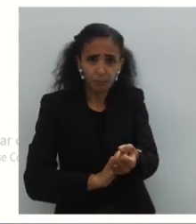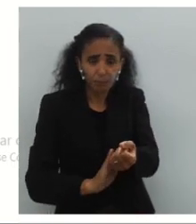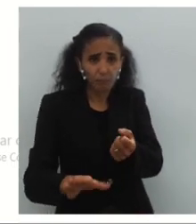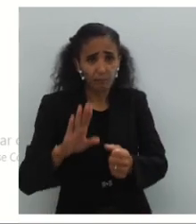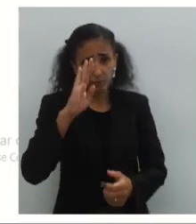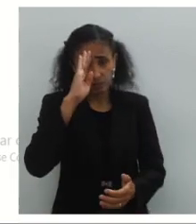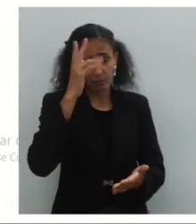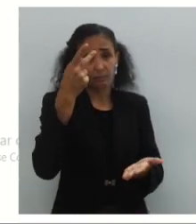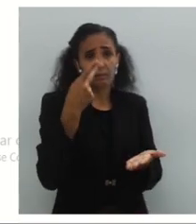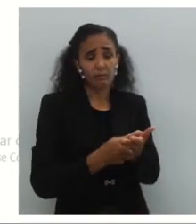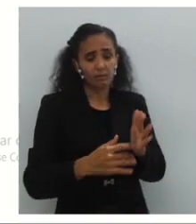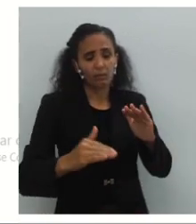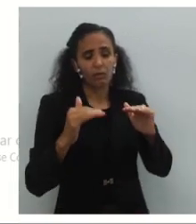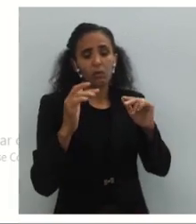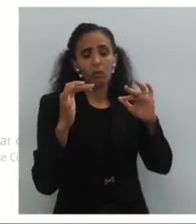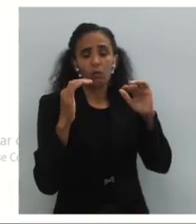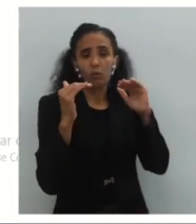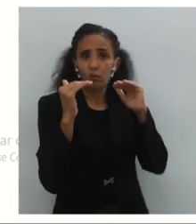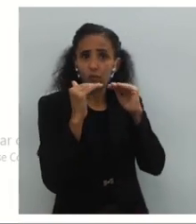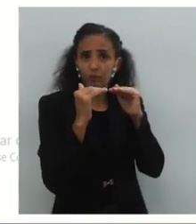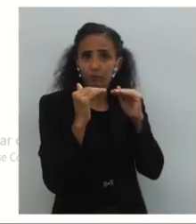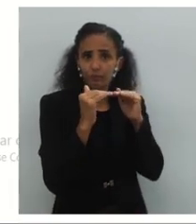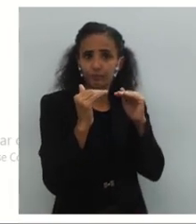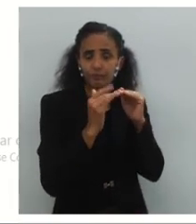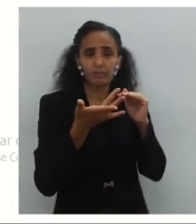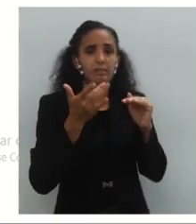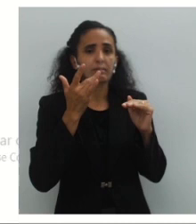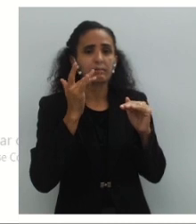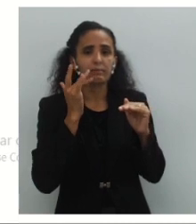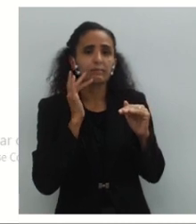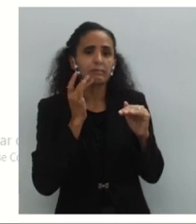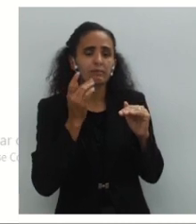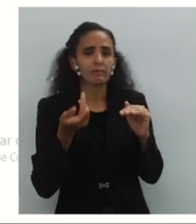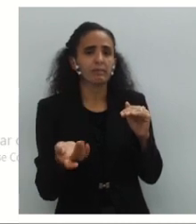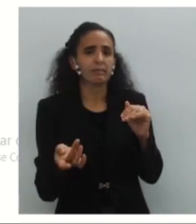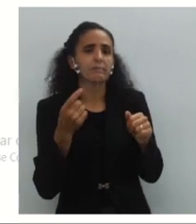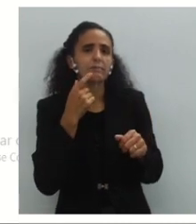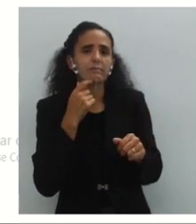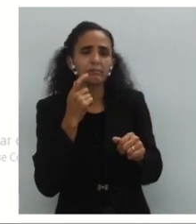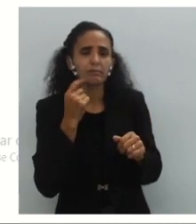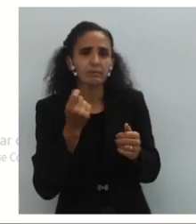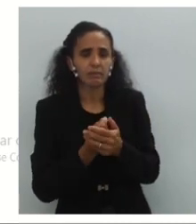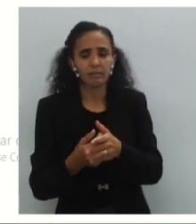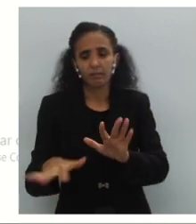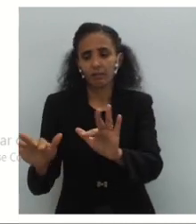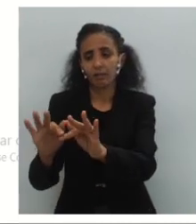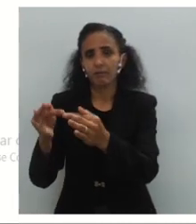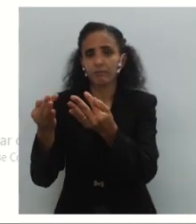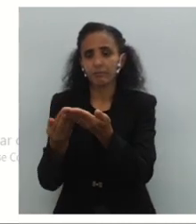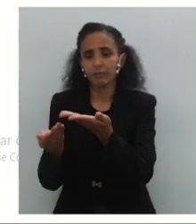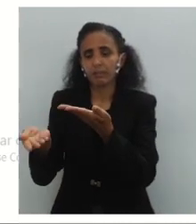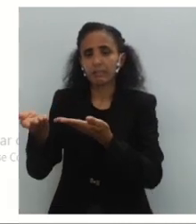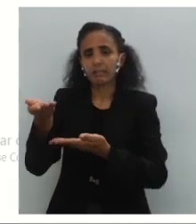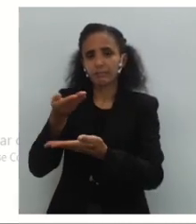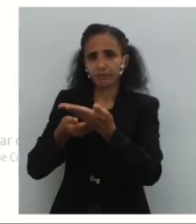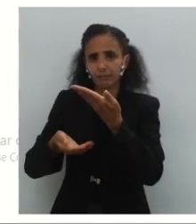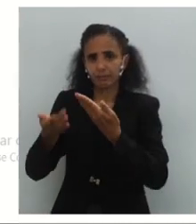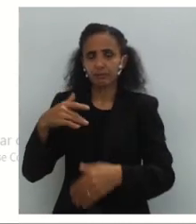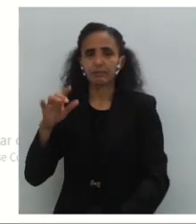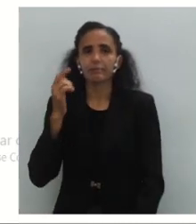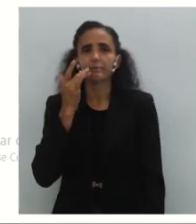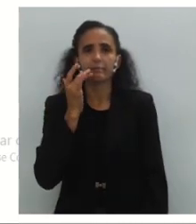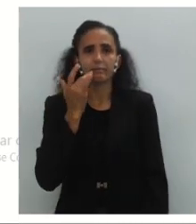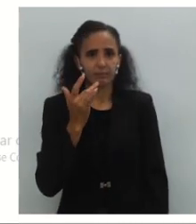vai ocorrer principalmente pelo contato com sangue, por via parental. Os indivíduos que